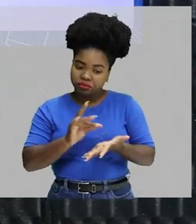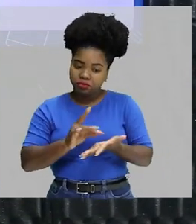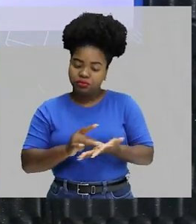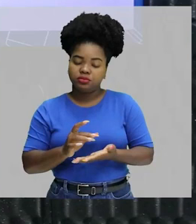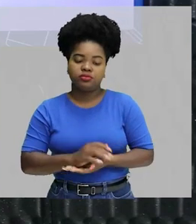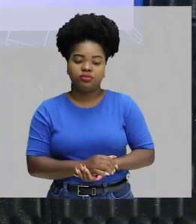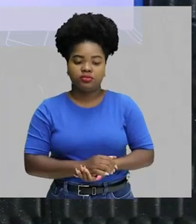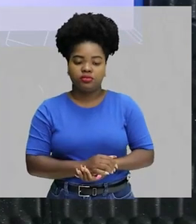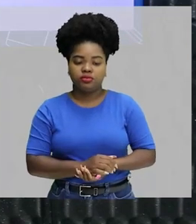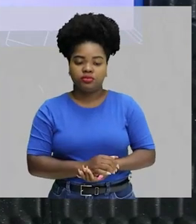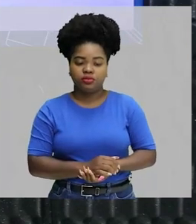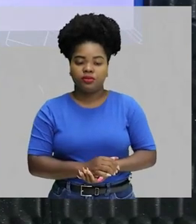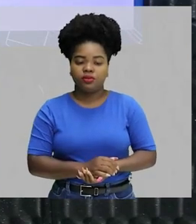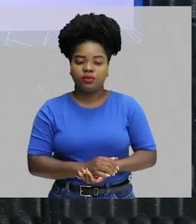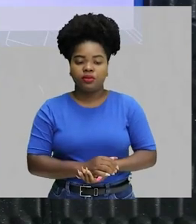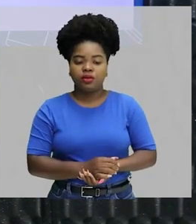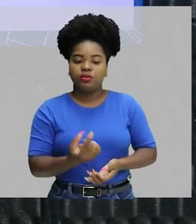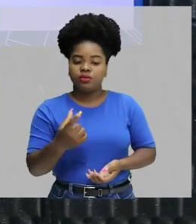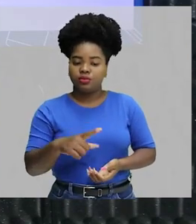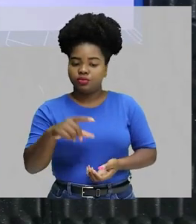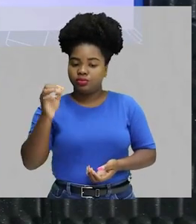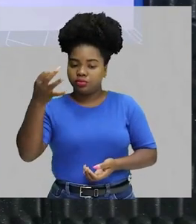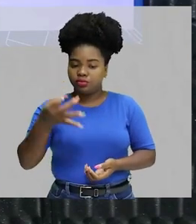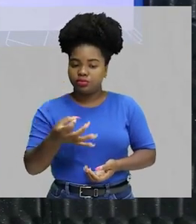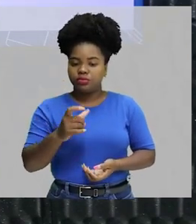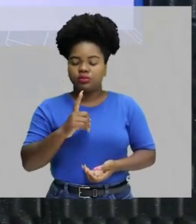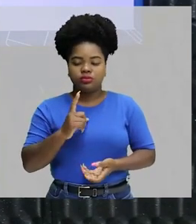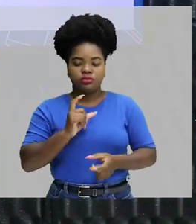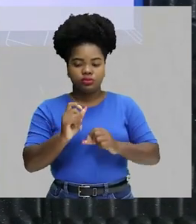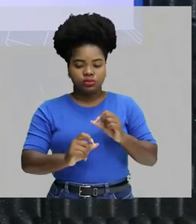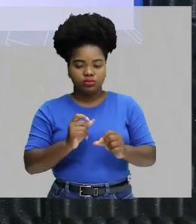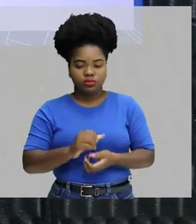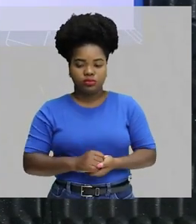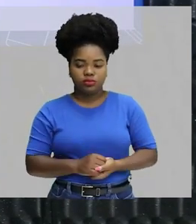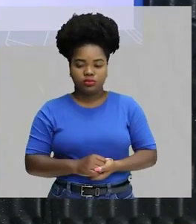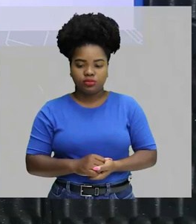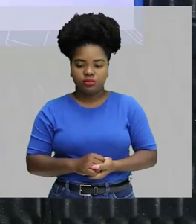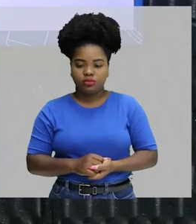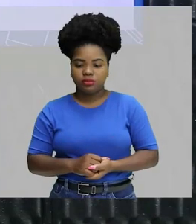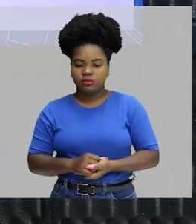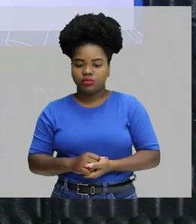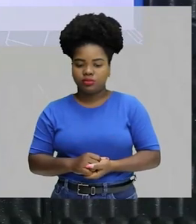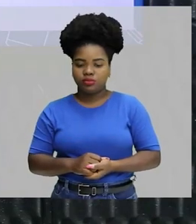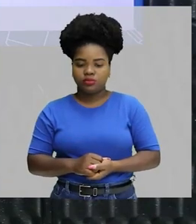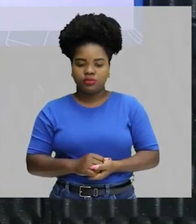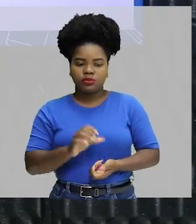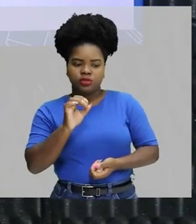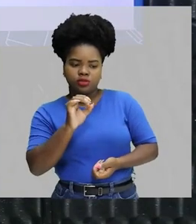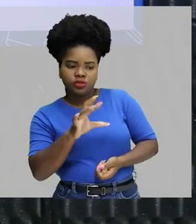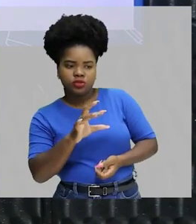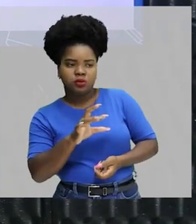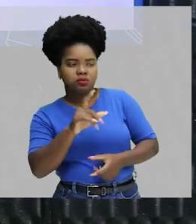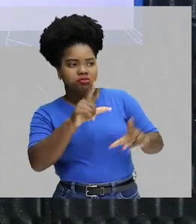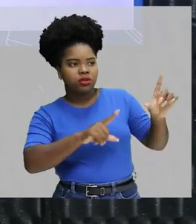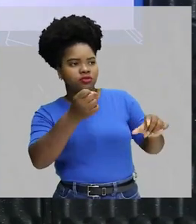então uma única opção correta então nós temos que ter Eu repito eu não tenho que olhar só canal